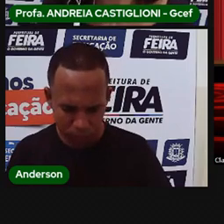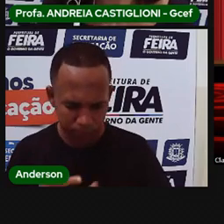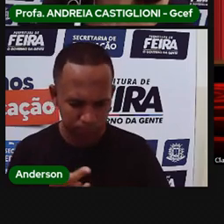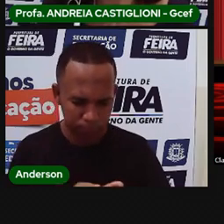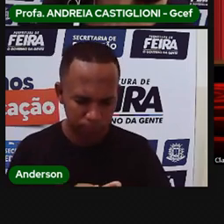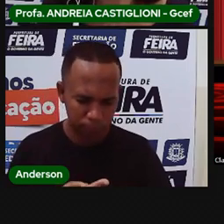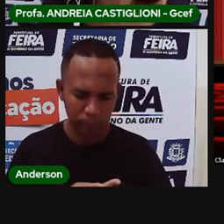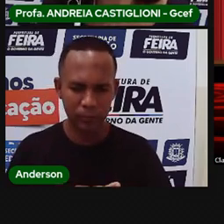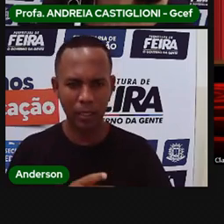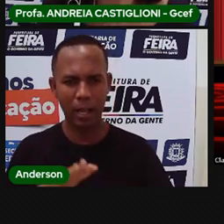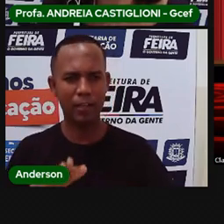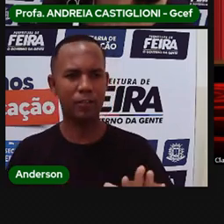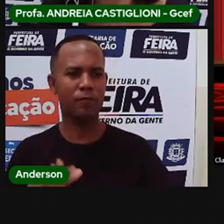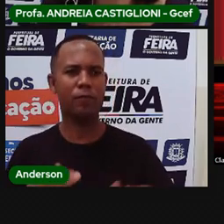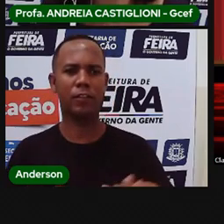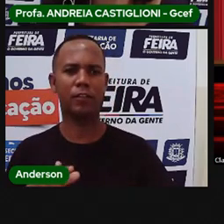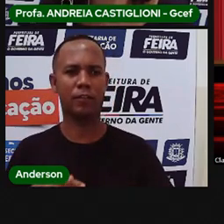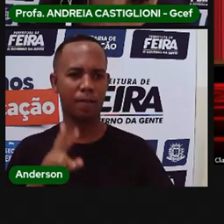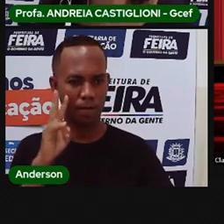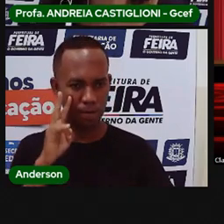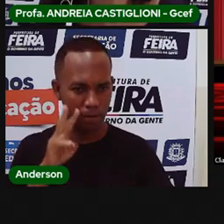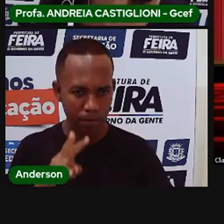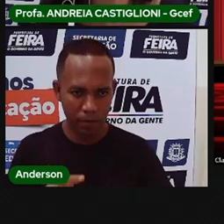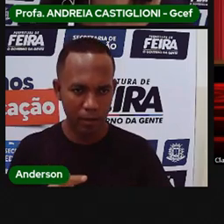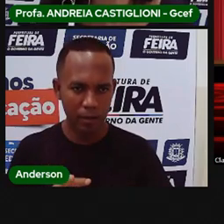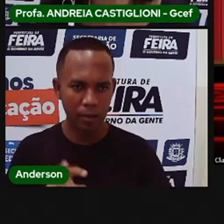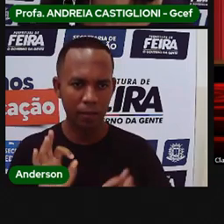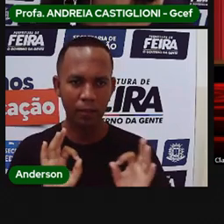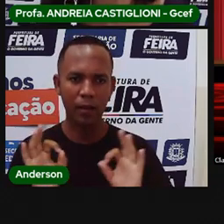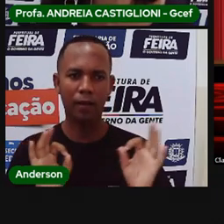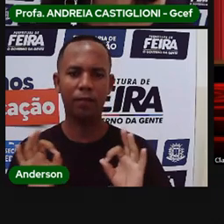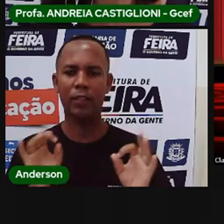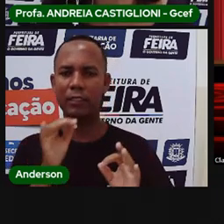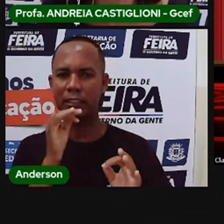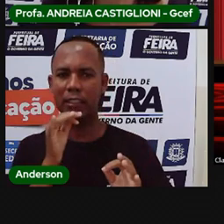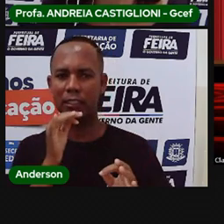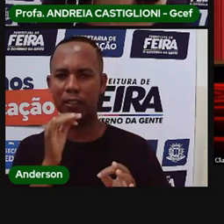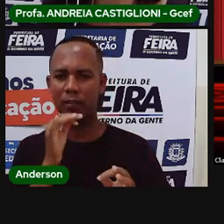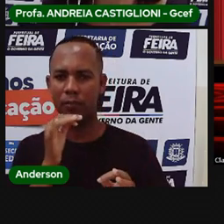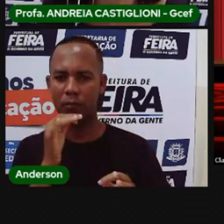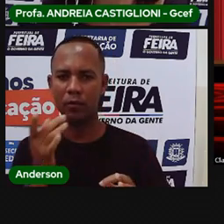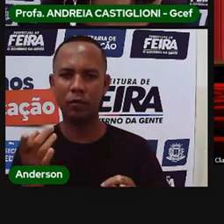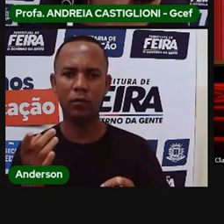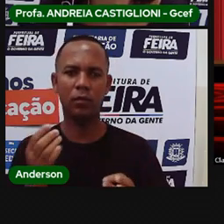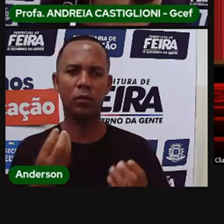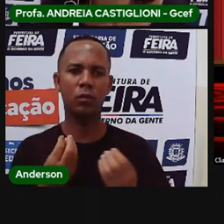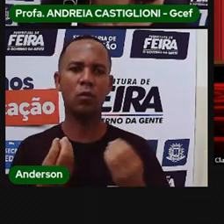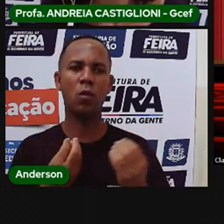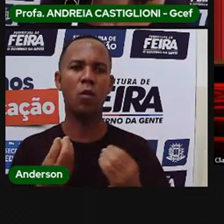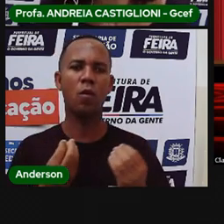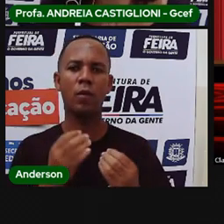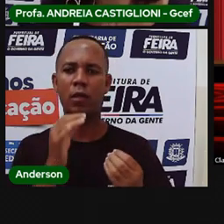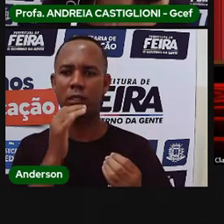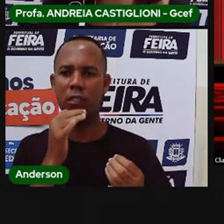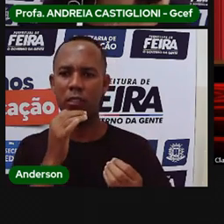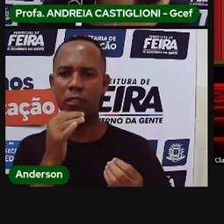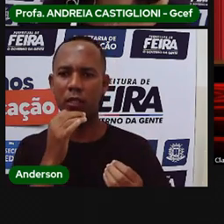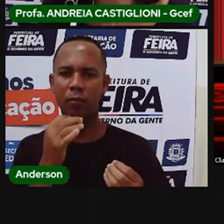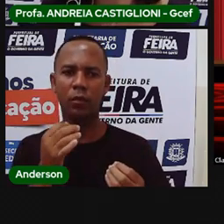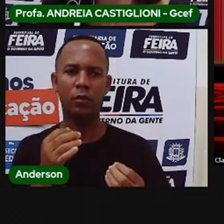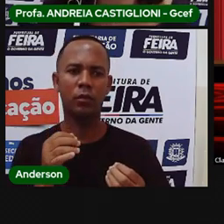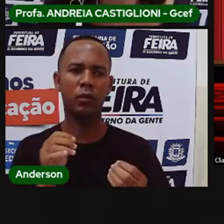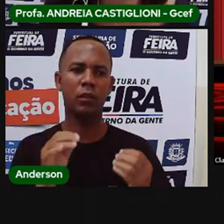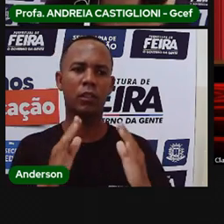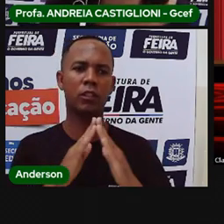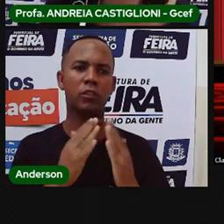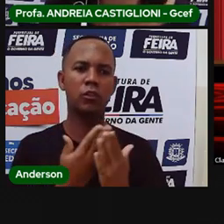E, às vezes, não tem o cuidado de olhar o que está escrevendo, né? Teve um aluno que colocou assim, do ensino estadual. Não, não somos, nós somos da